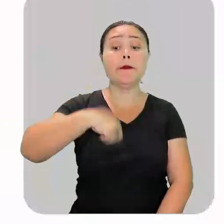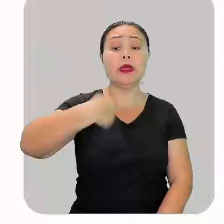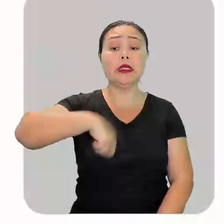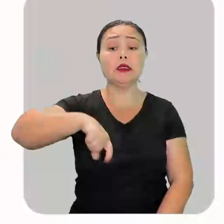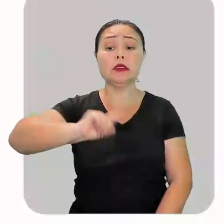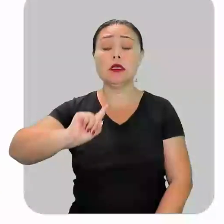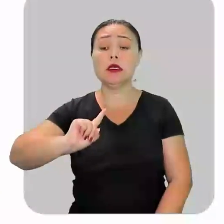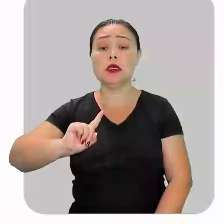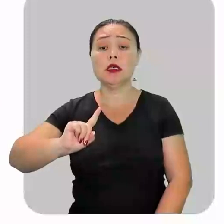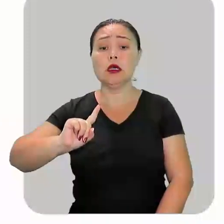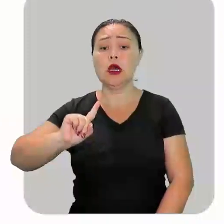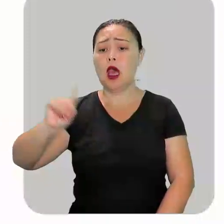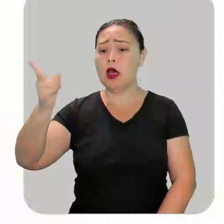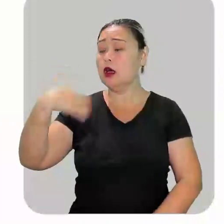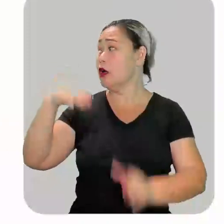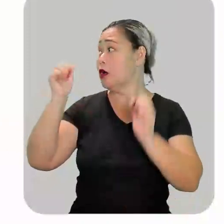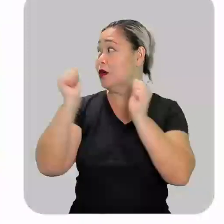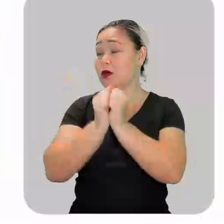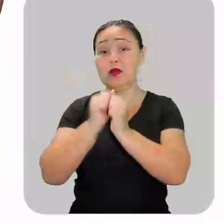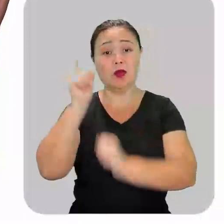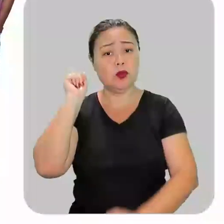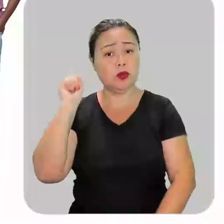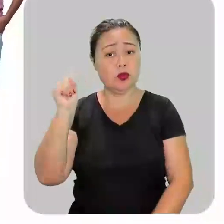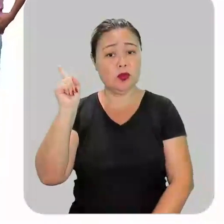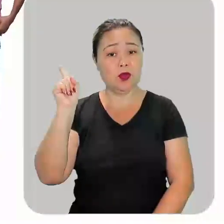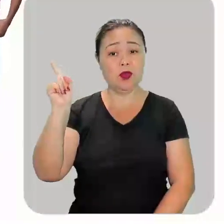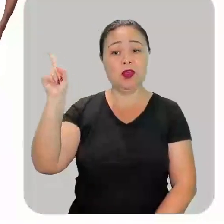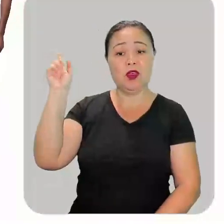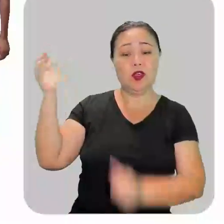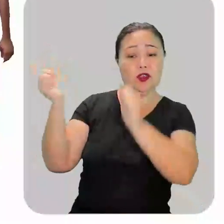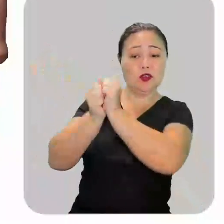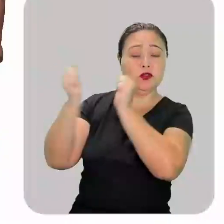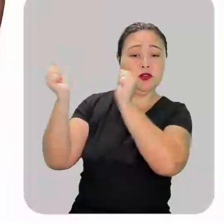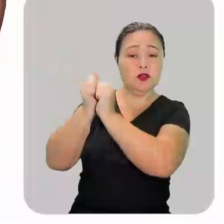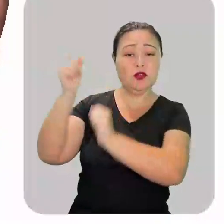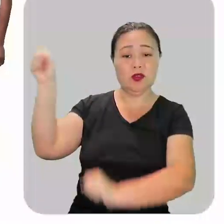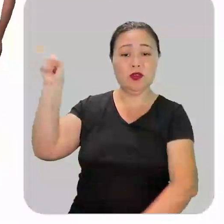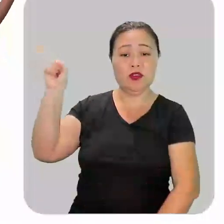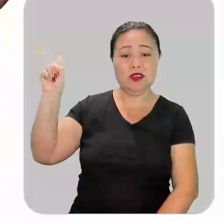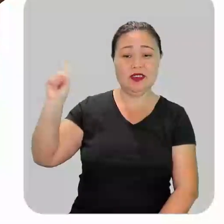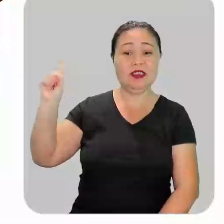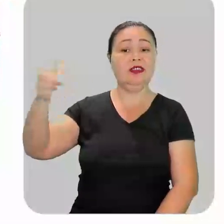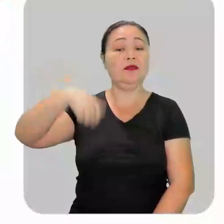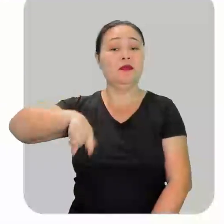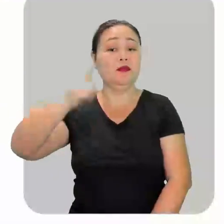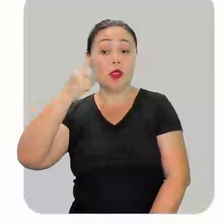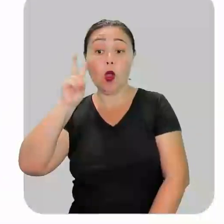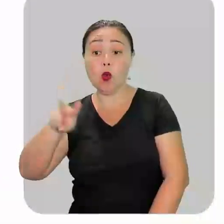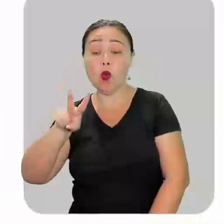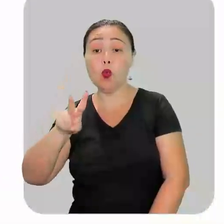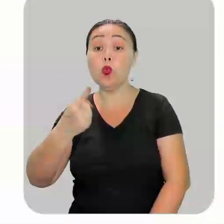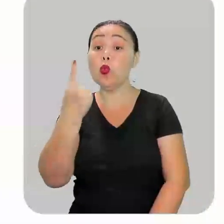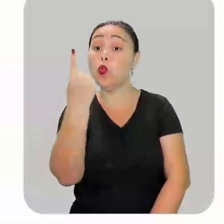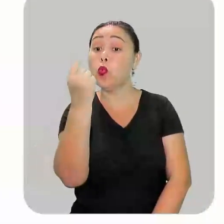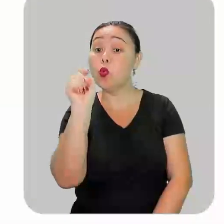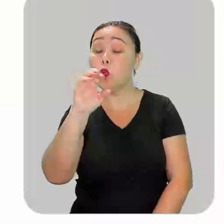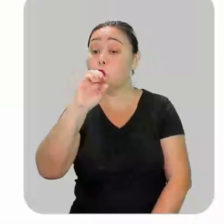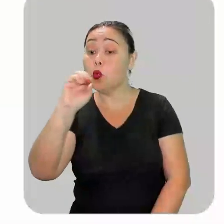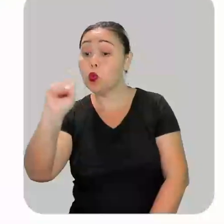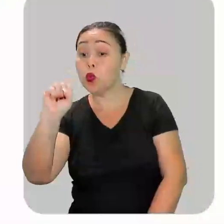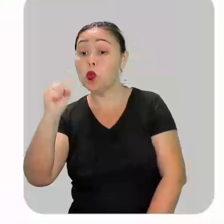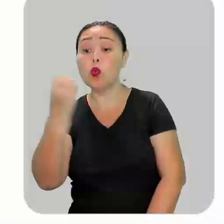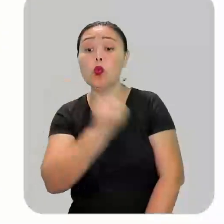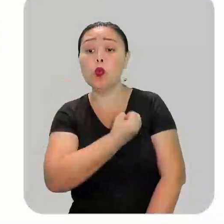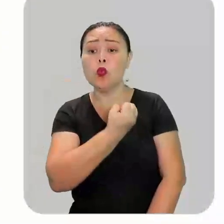da memória. Joga a gente aqui junto com esse cabo aqui. Esse cabo é um nerd aqui. Juntinho com ele aqui. Tá aqui, ó. Tá aqui. Olha só, 1.008